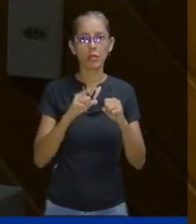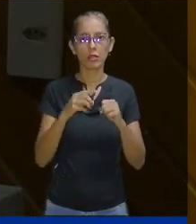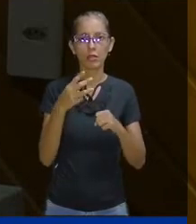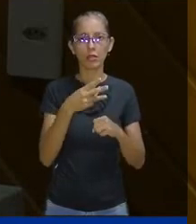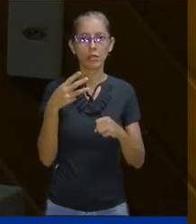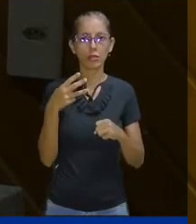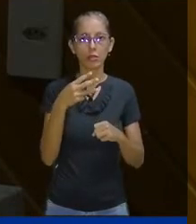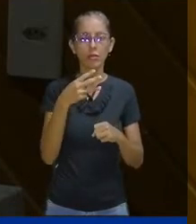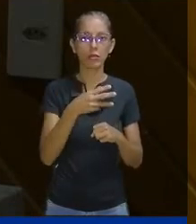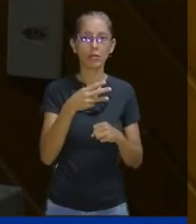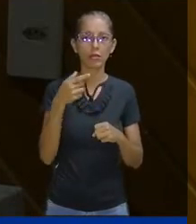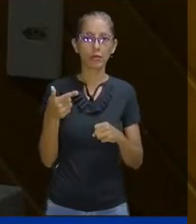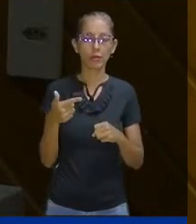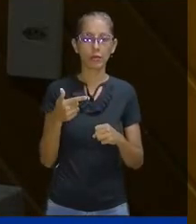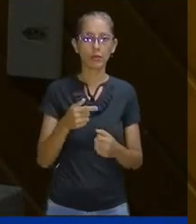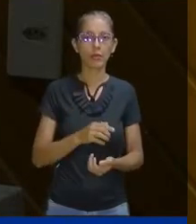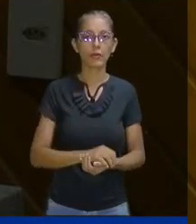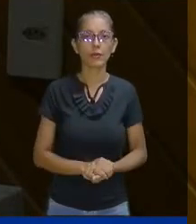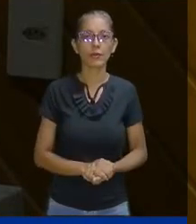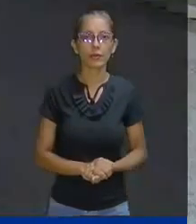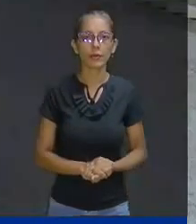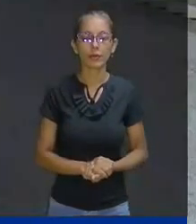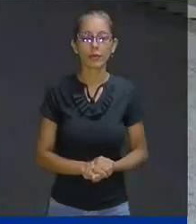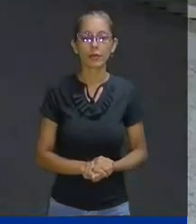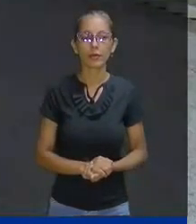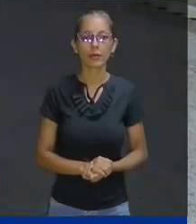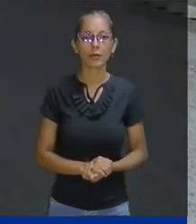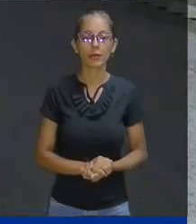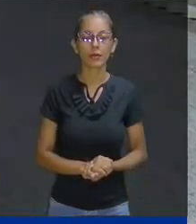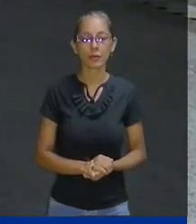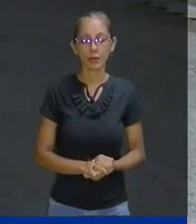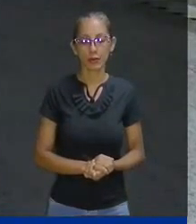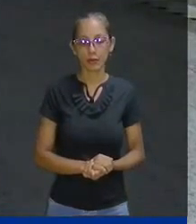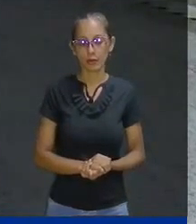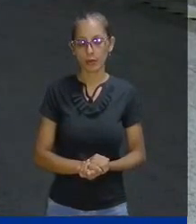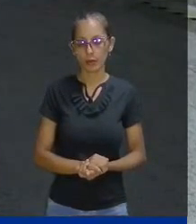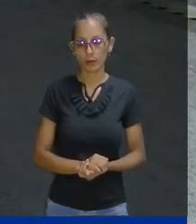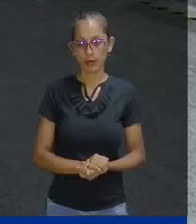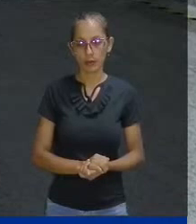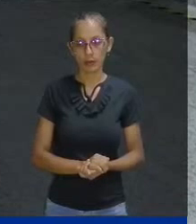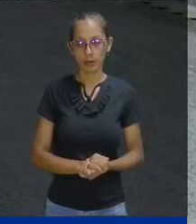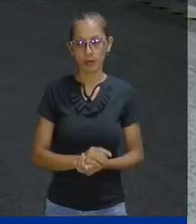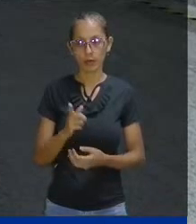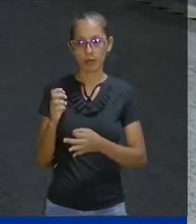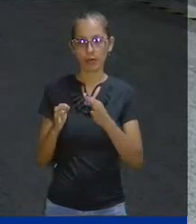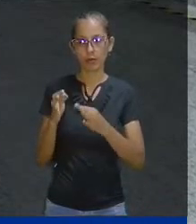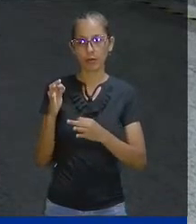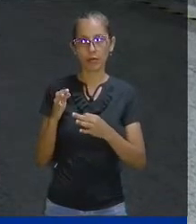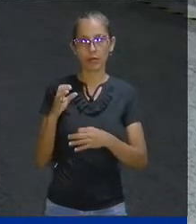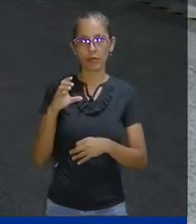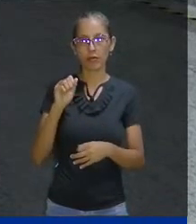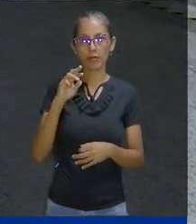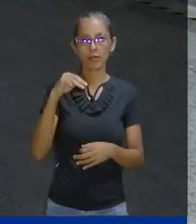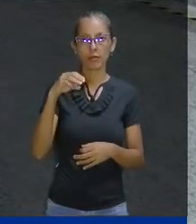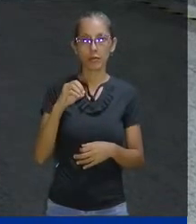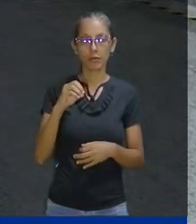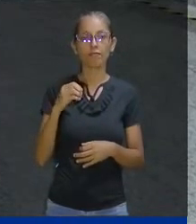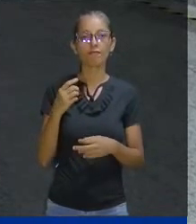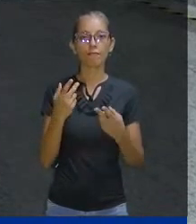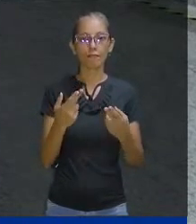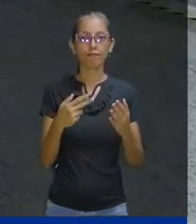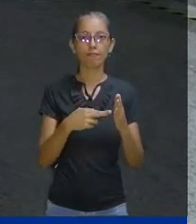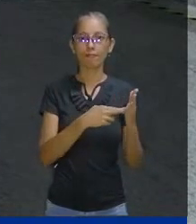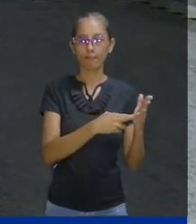TSE 23.709. É como voto, presidente. Obrigado. Juiz Carmo Antônio. Eu acompanho, Lúcio Relator.